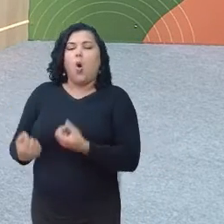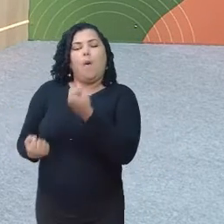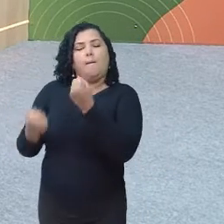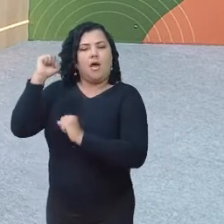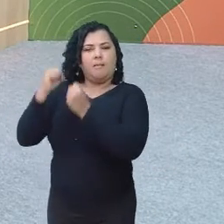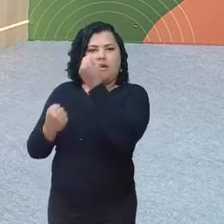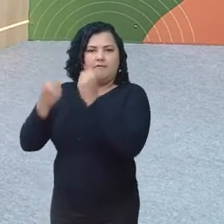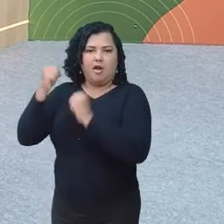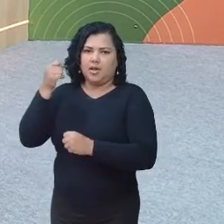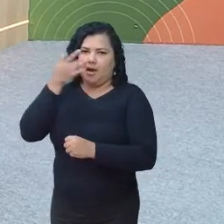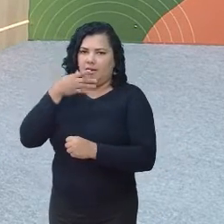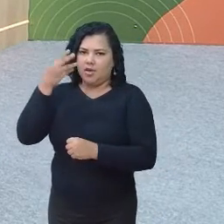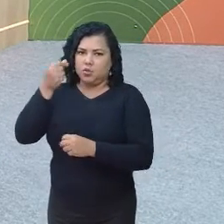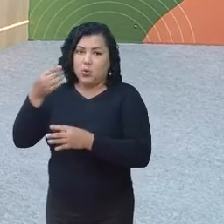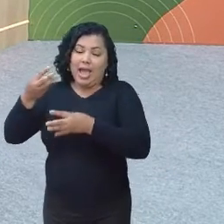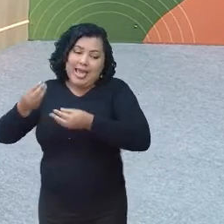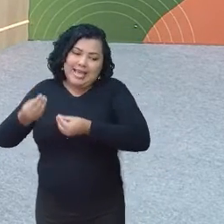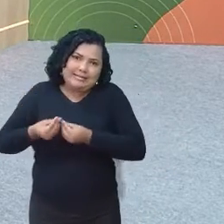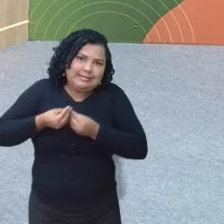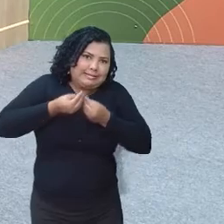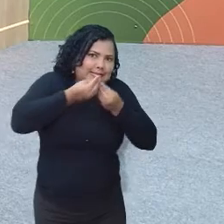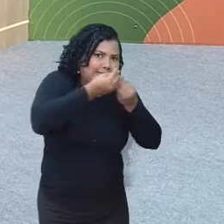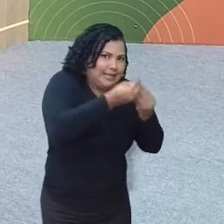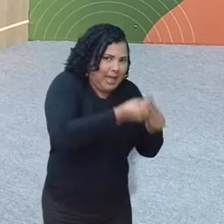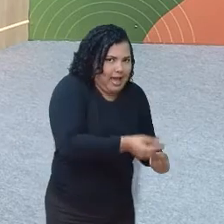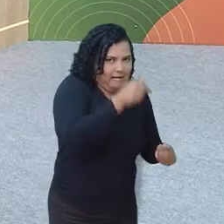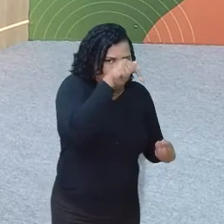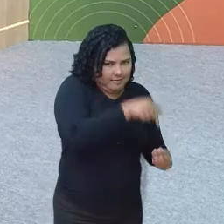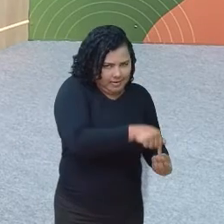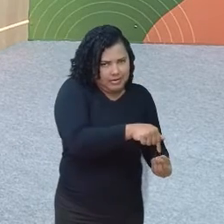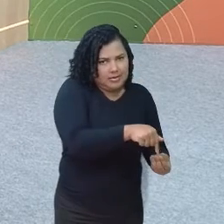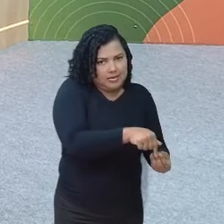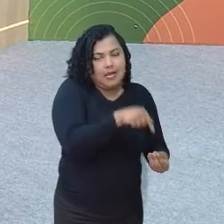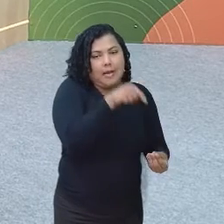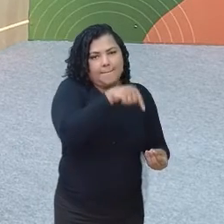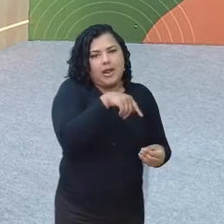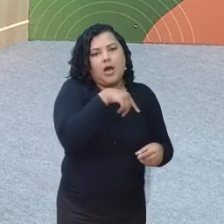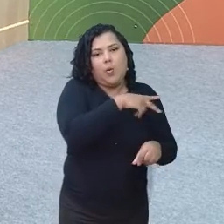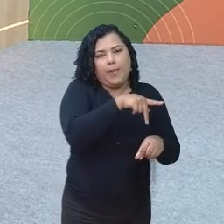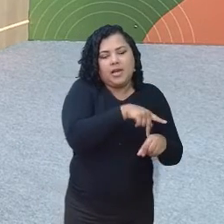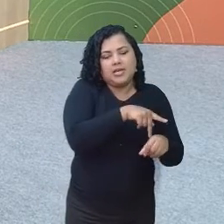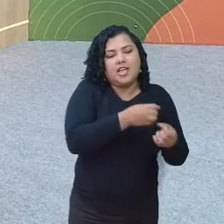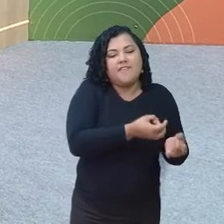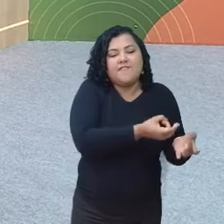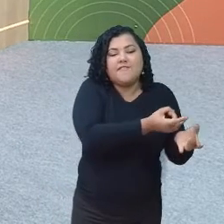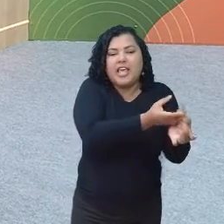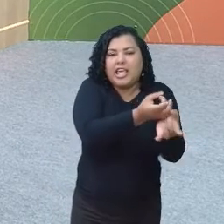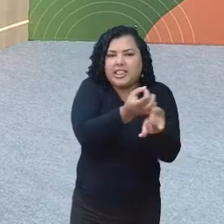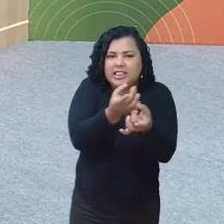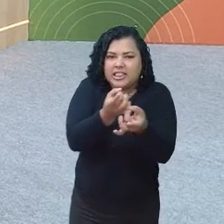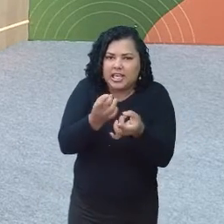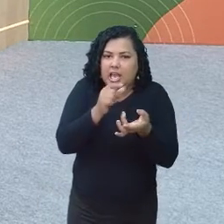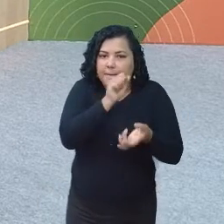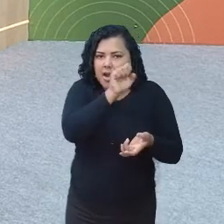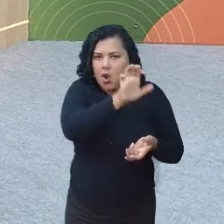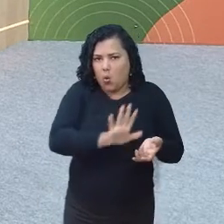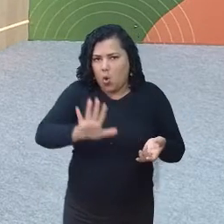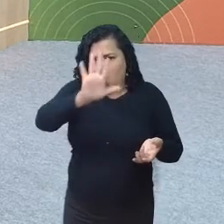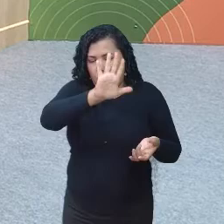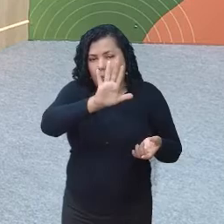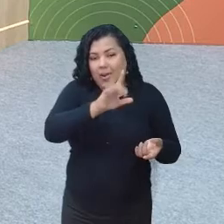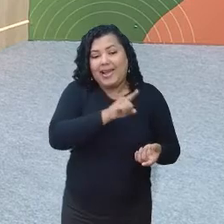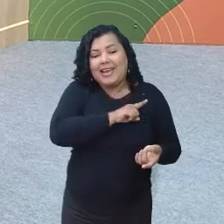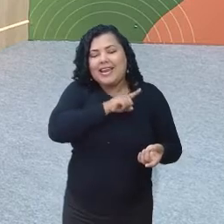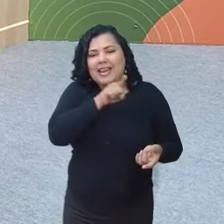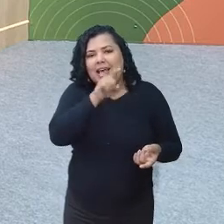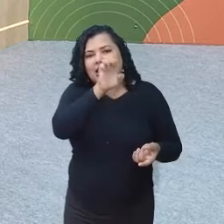para os holandeses, que ficavam responsáveis pelo transporte do açúcar, né, para a Europa, e chegando